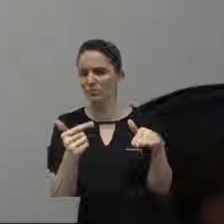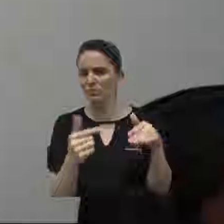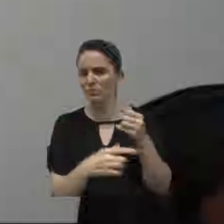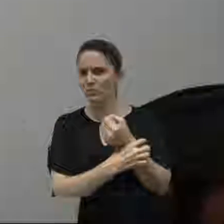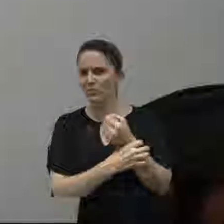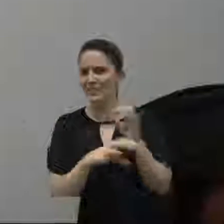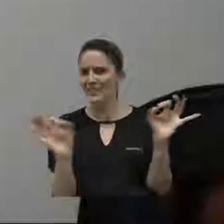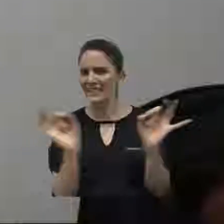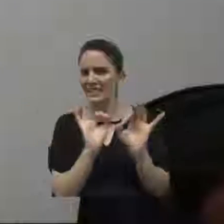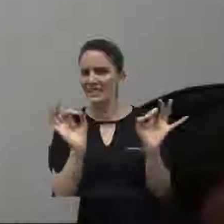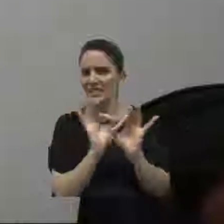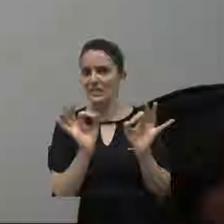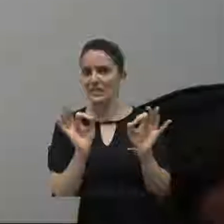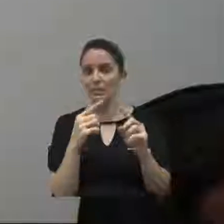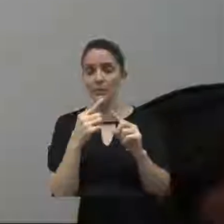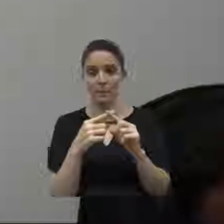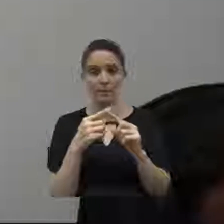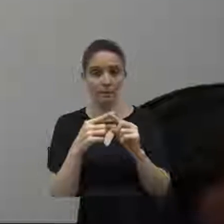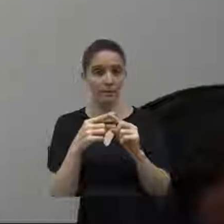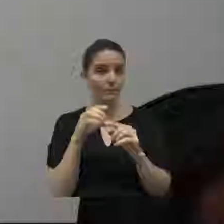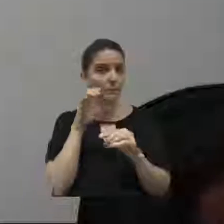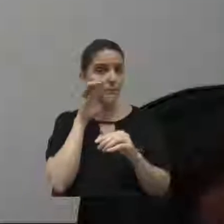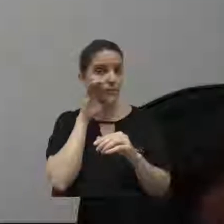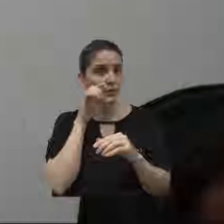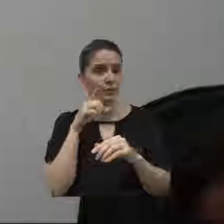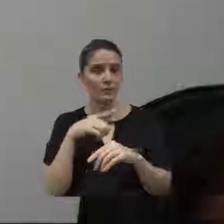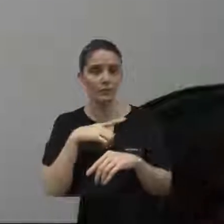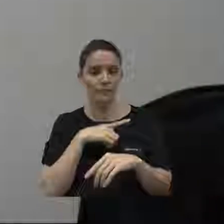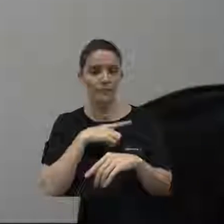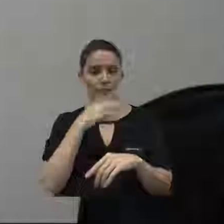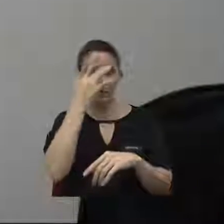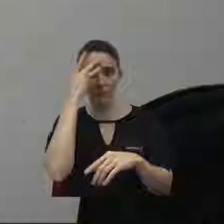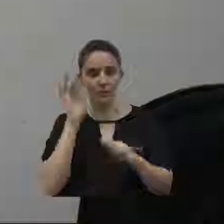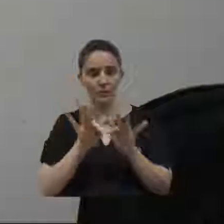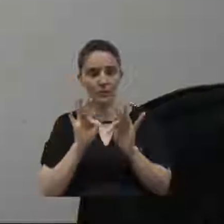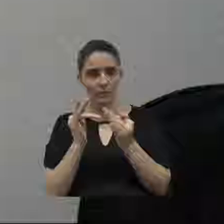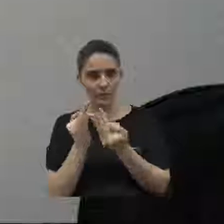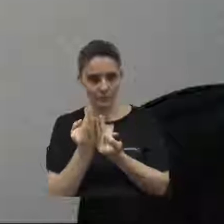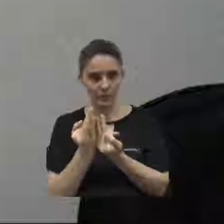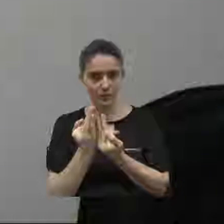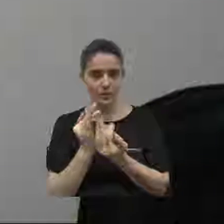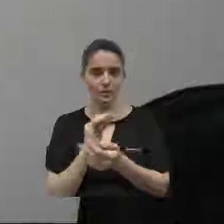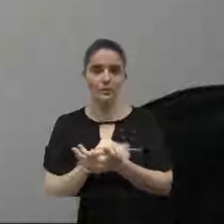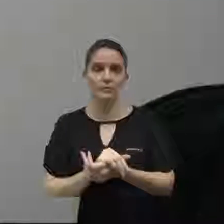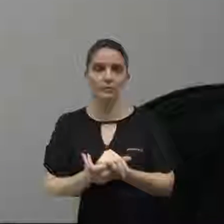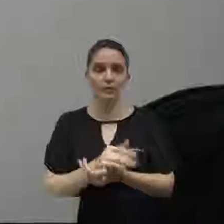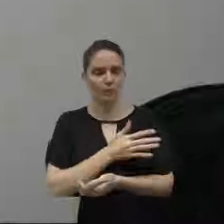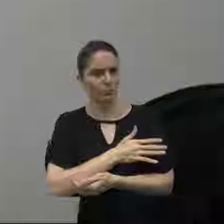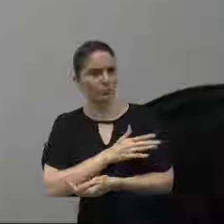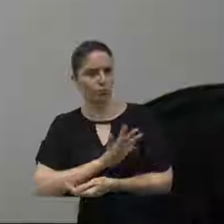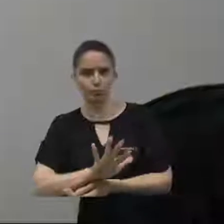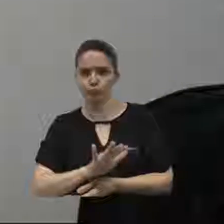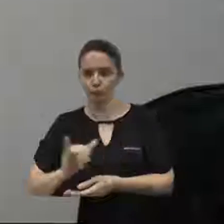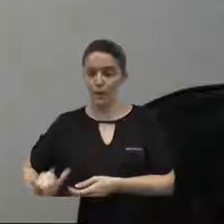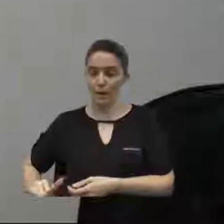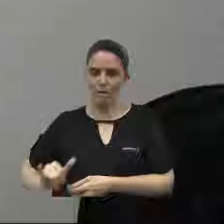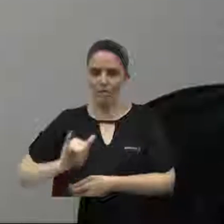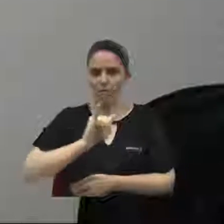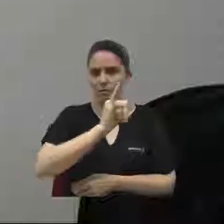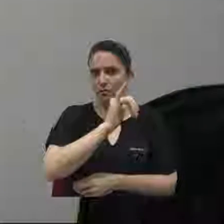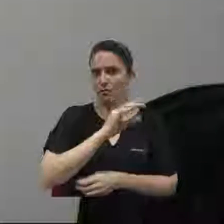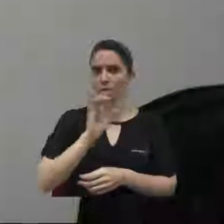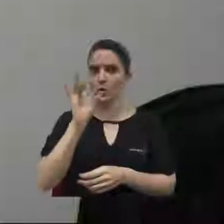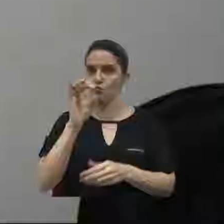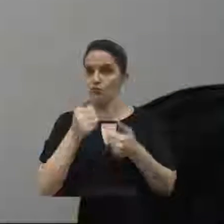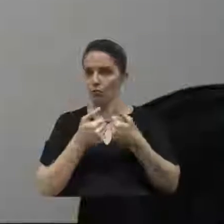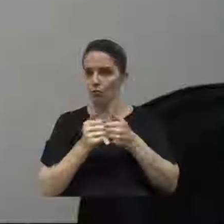falar isso, porque eu tenho um parente meu próximo, que ele não gosta de avião, ele anda de ônibus.